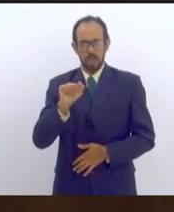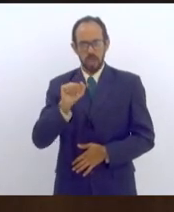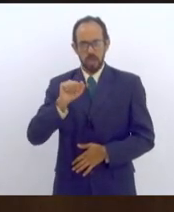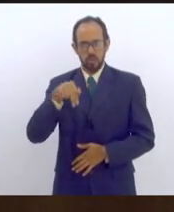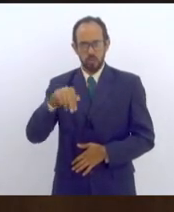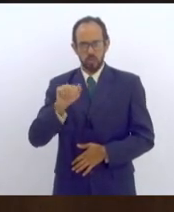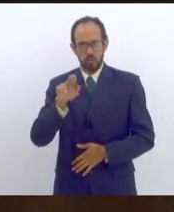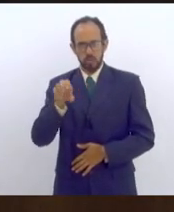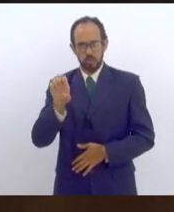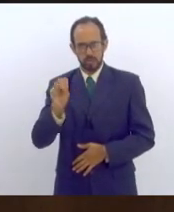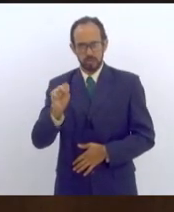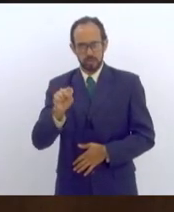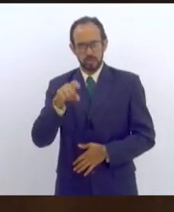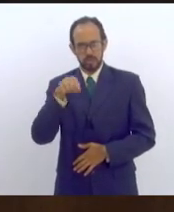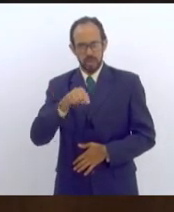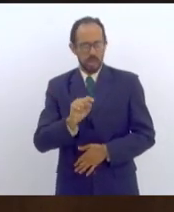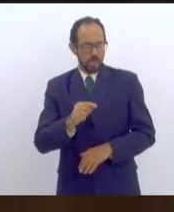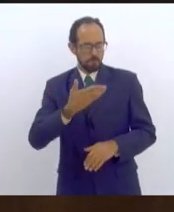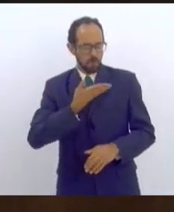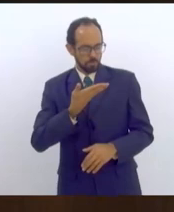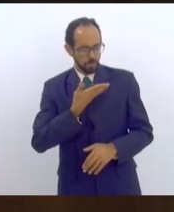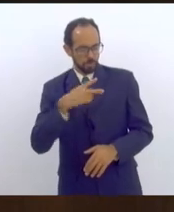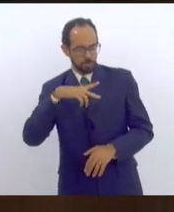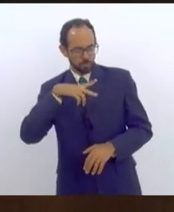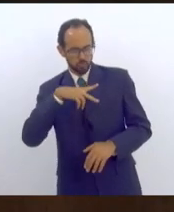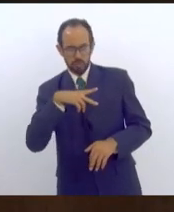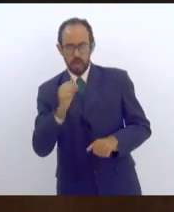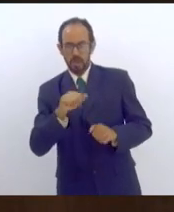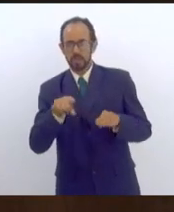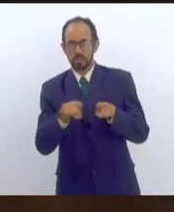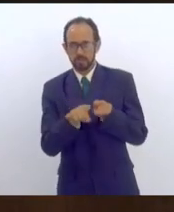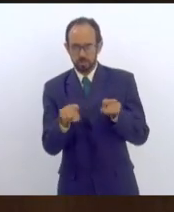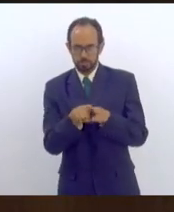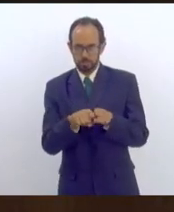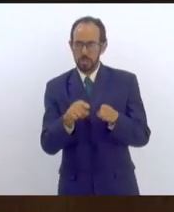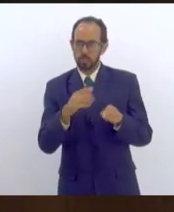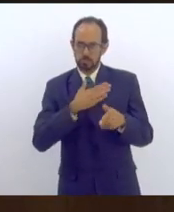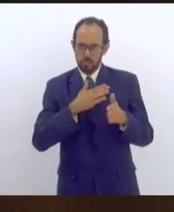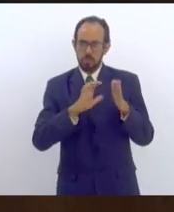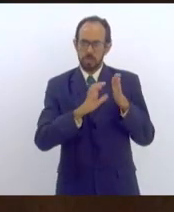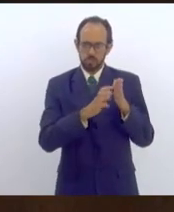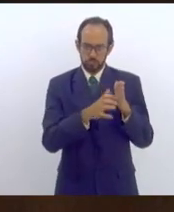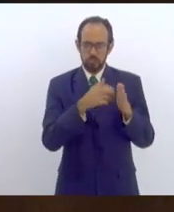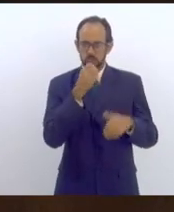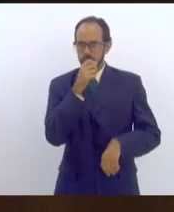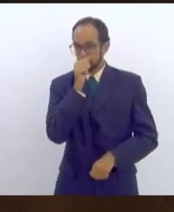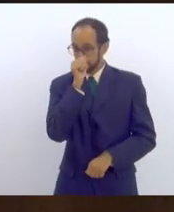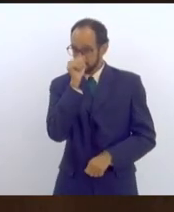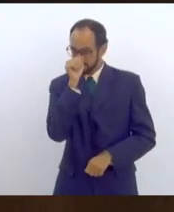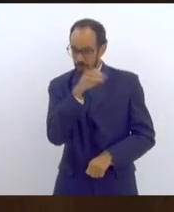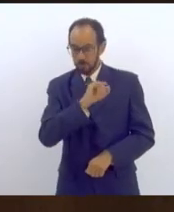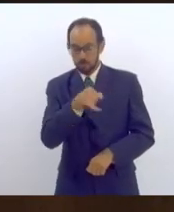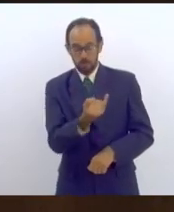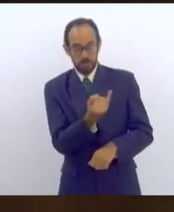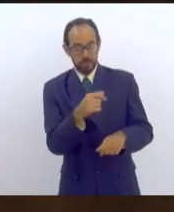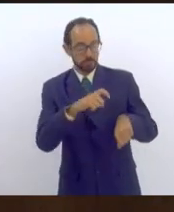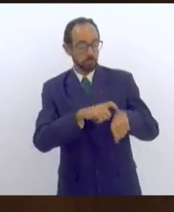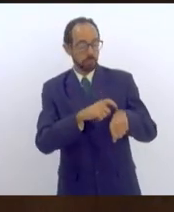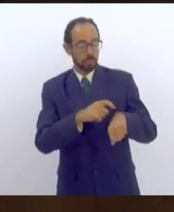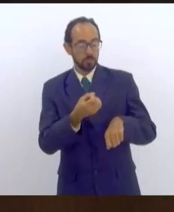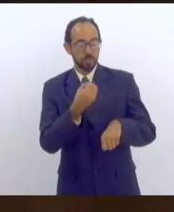inclusive suplente do nosso partido, para dar aqui algumas palavras de boas-vindas e dizer, presidente